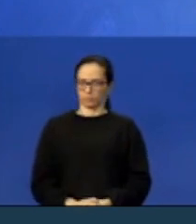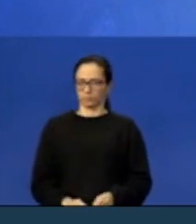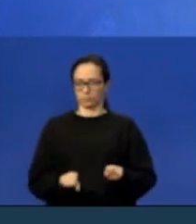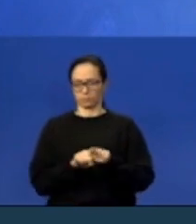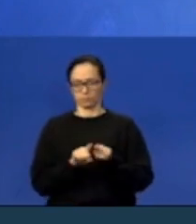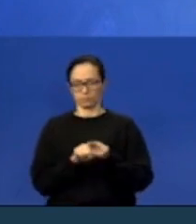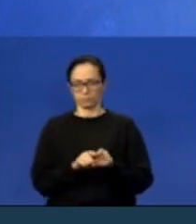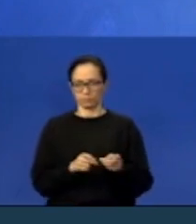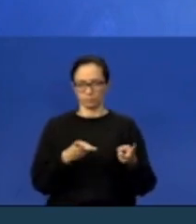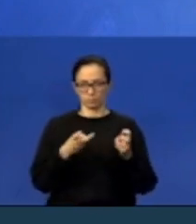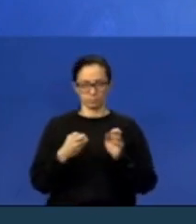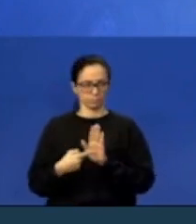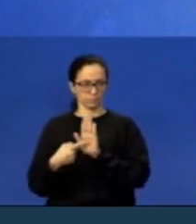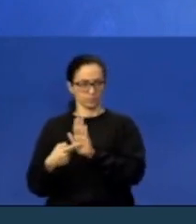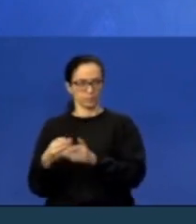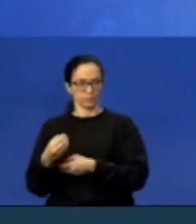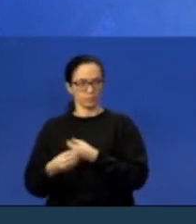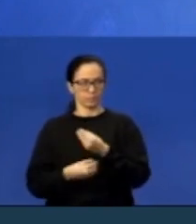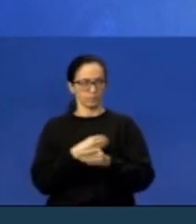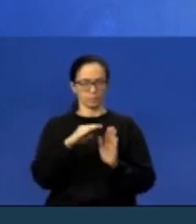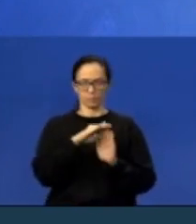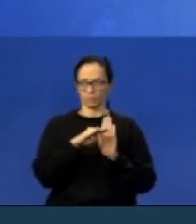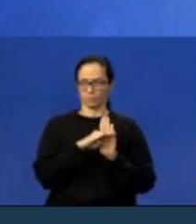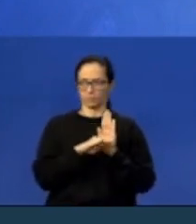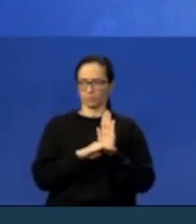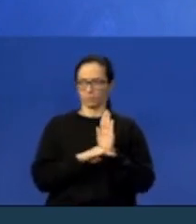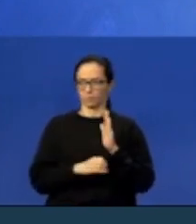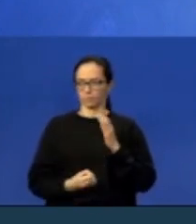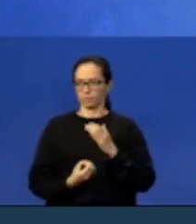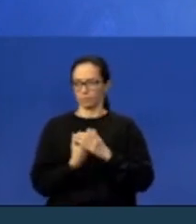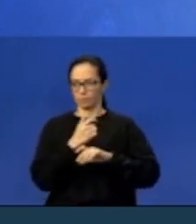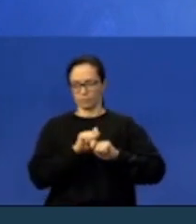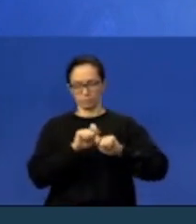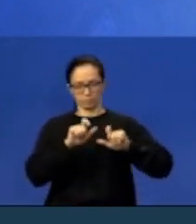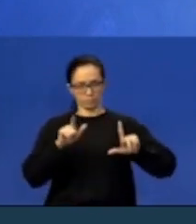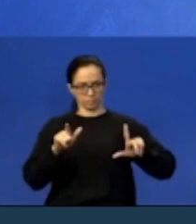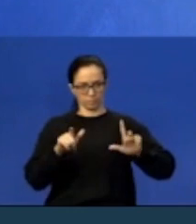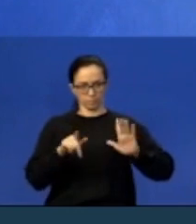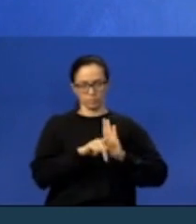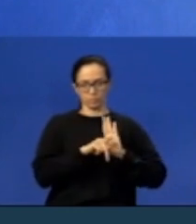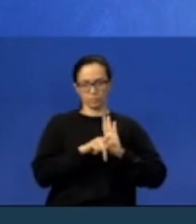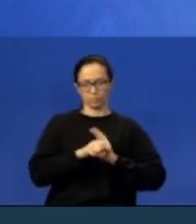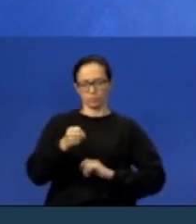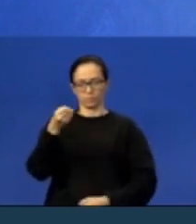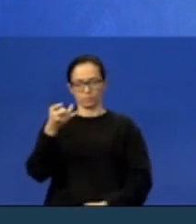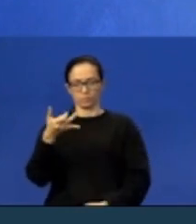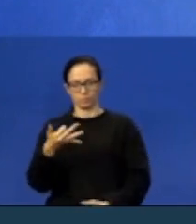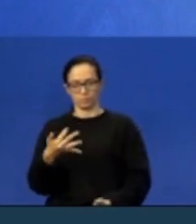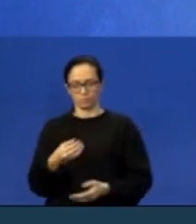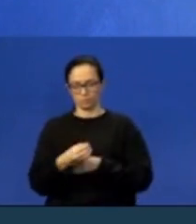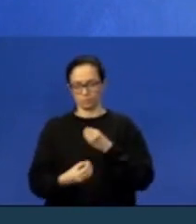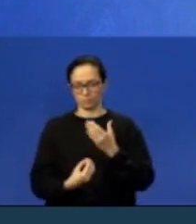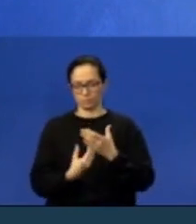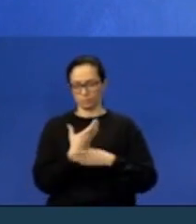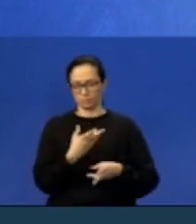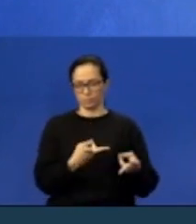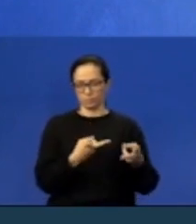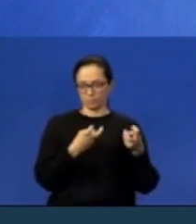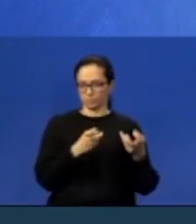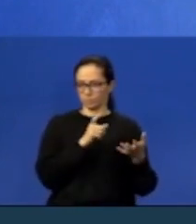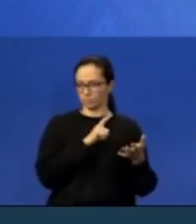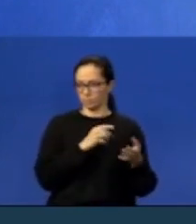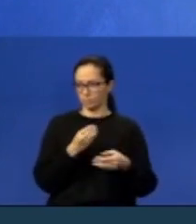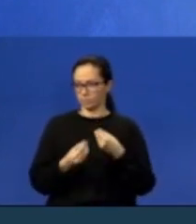observar no próximo slide os princípios da formação da imagem, que vai explicar sobre a formação da imagem em